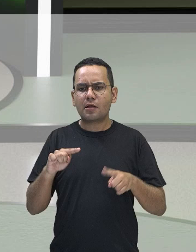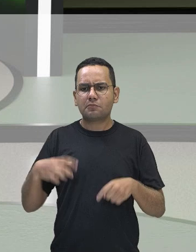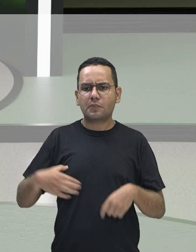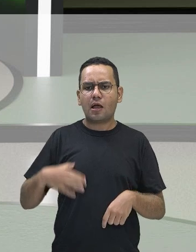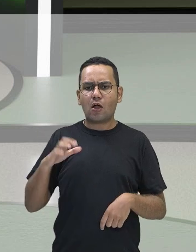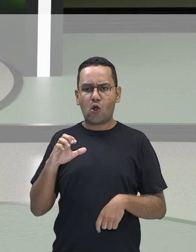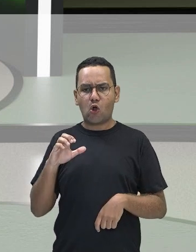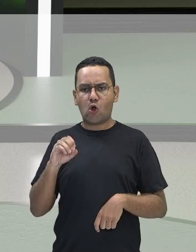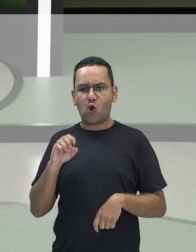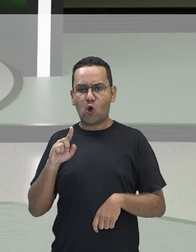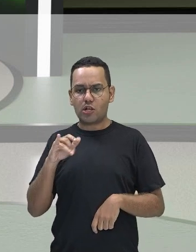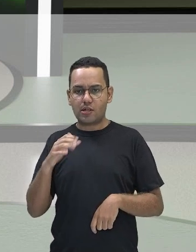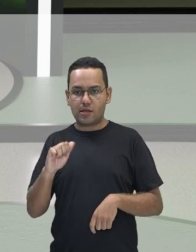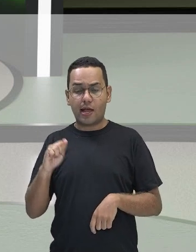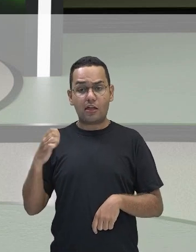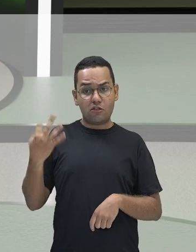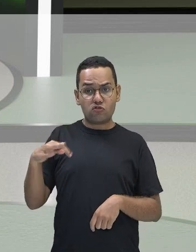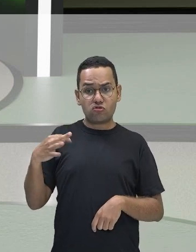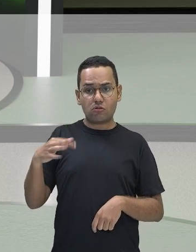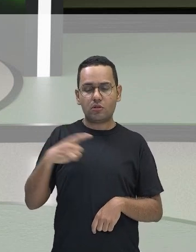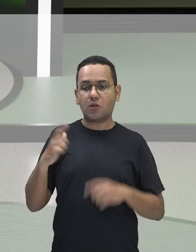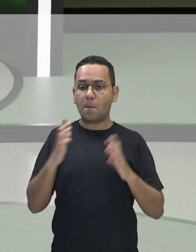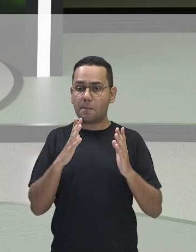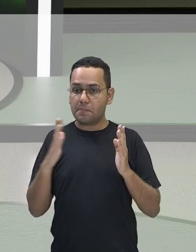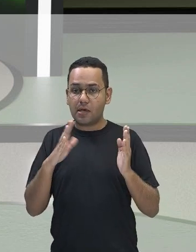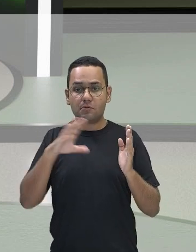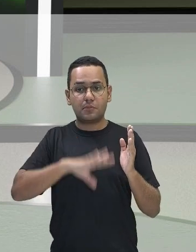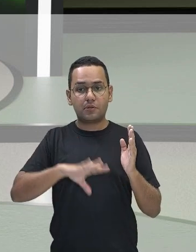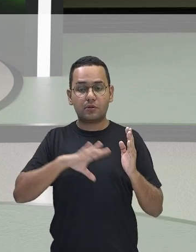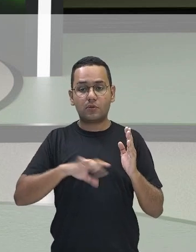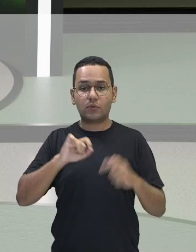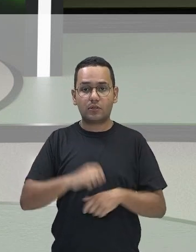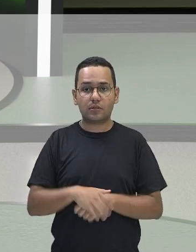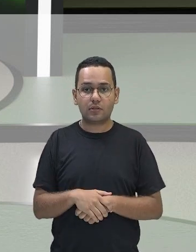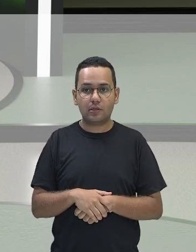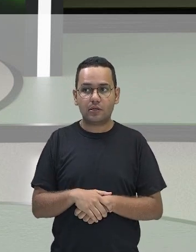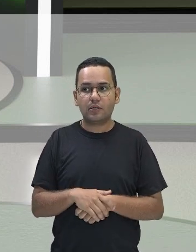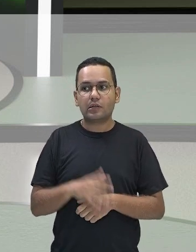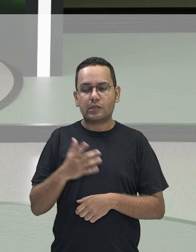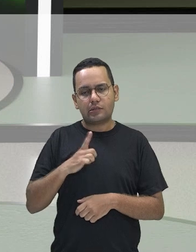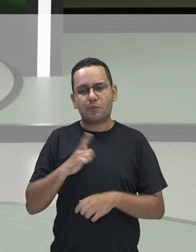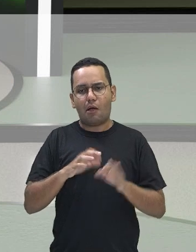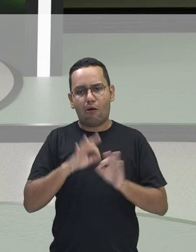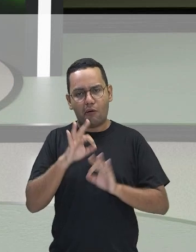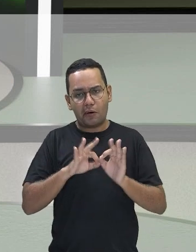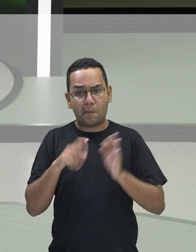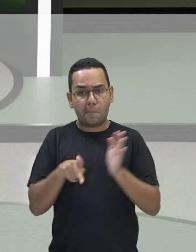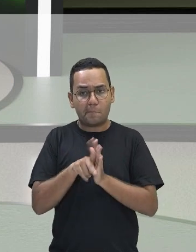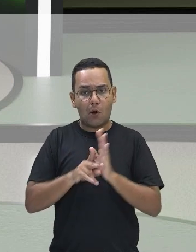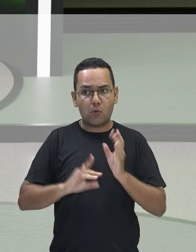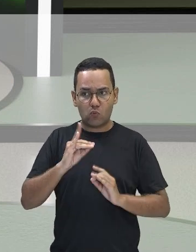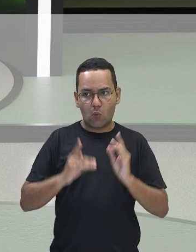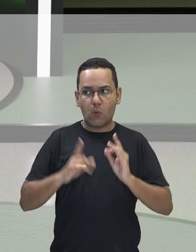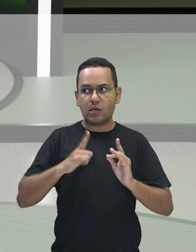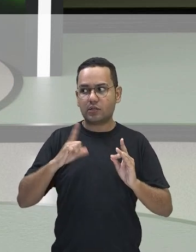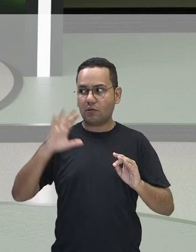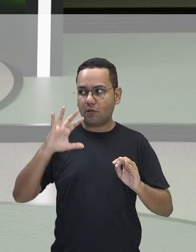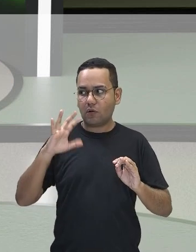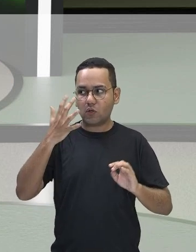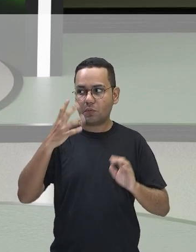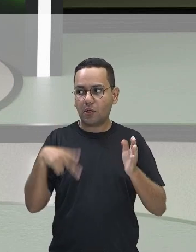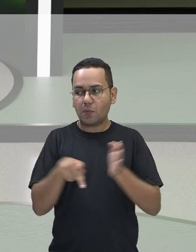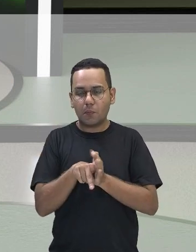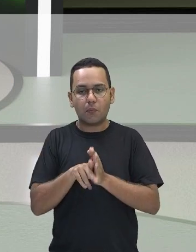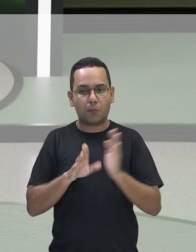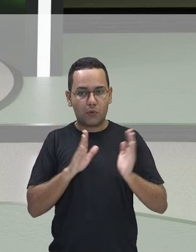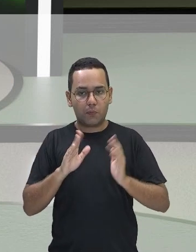está associada ali com o período menstrual devido a uma reorganização hormonal de vários fenômenos que ocorrem relacionados à